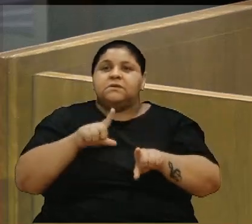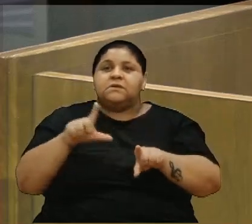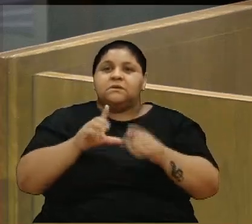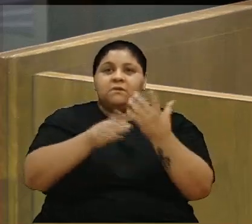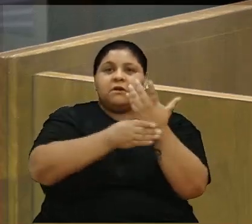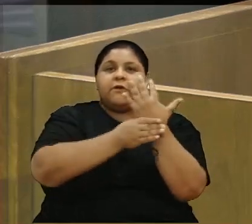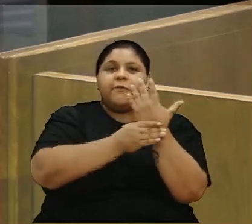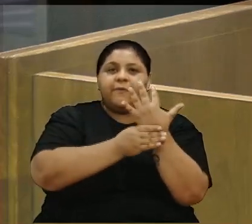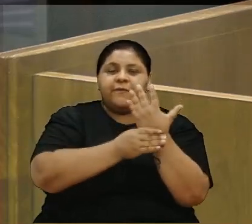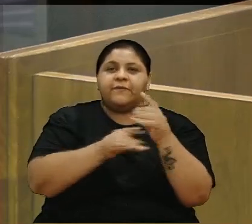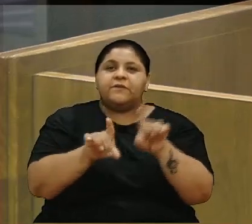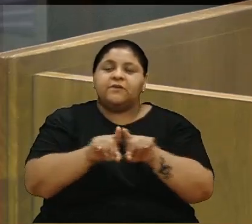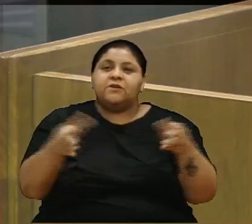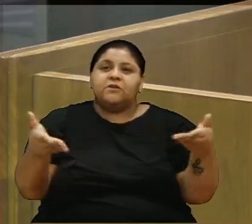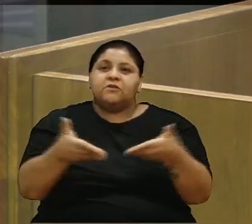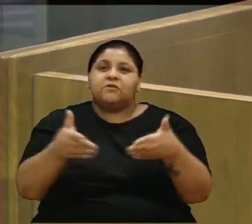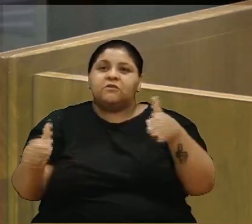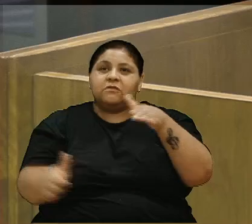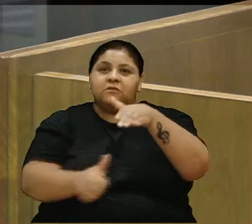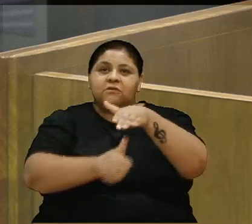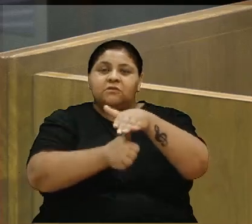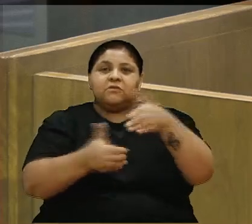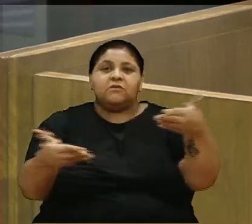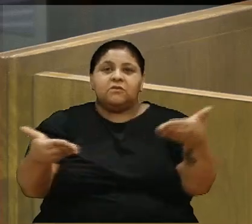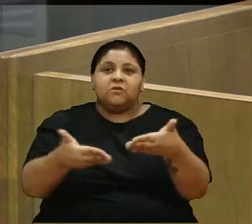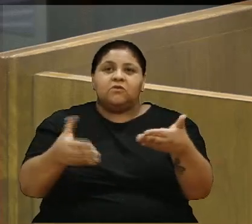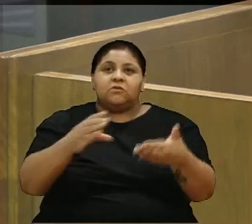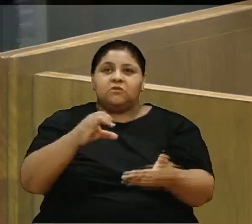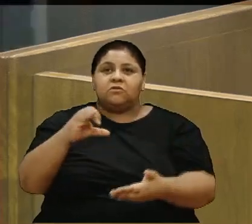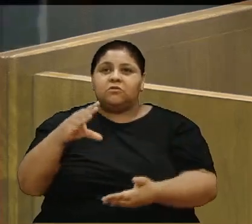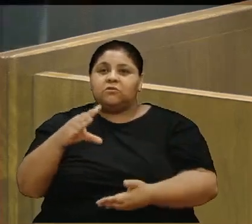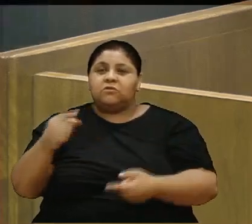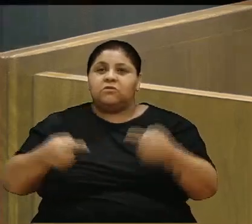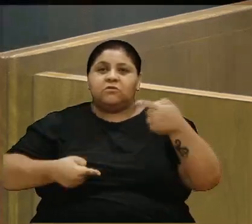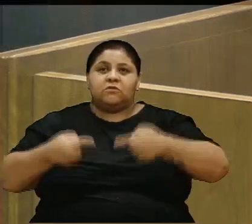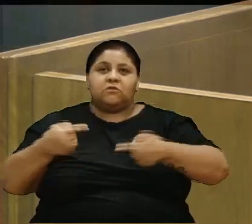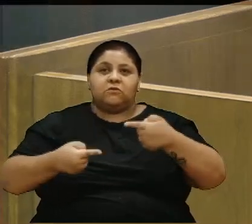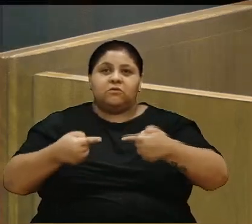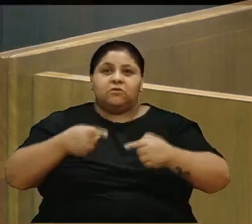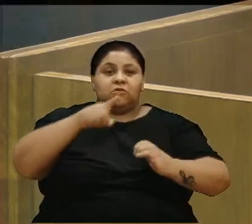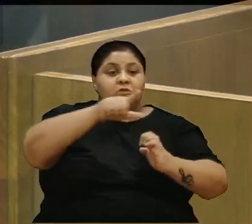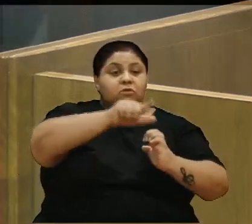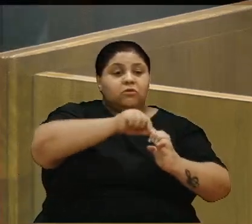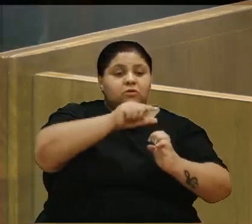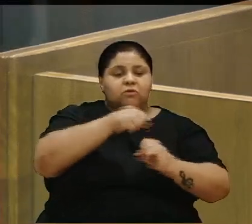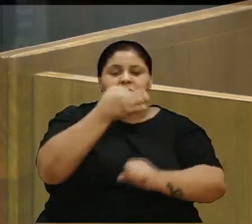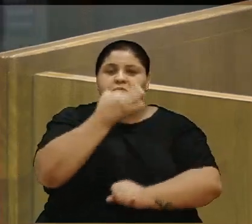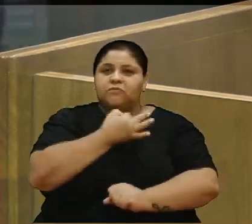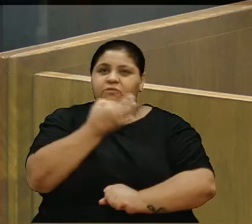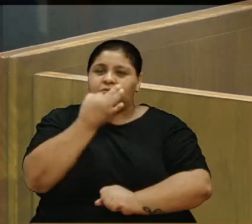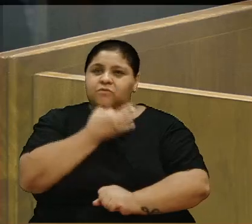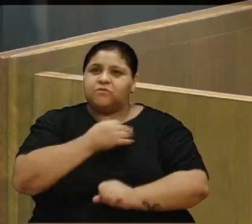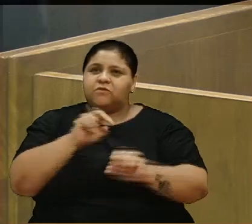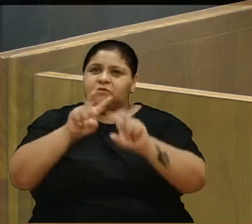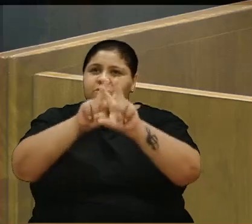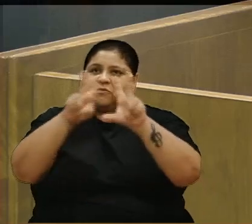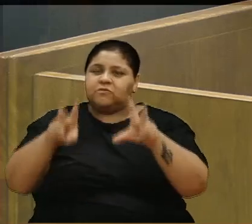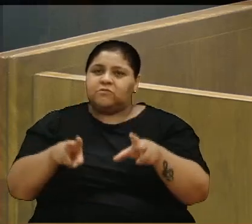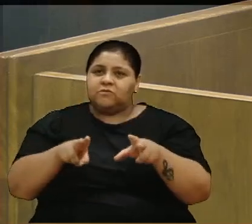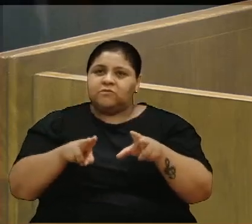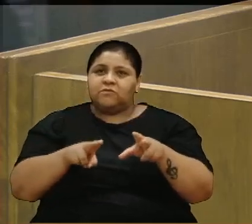URGS, e inclusive hoje a reitora da URGS estará na SIC, debatendo com o empresariado da nossa cidade sobre a